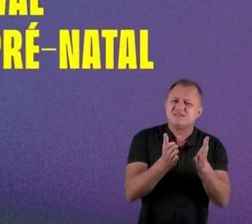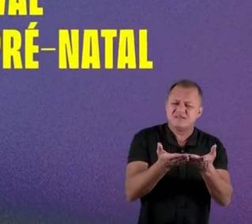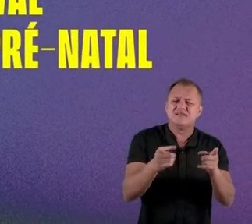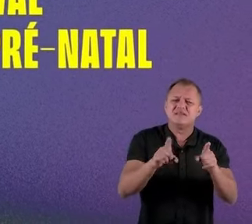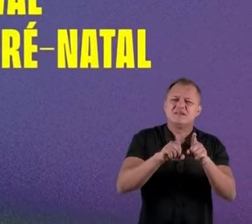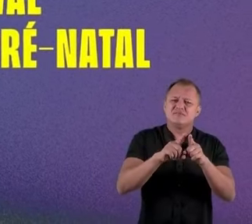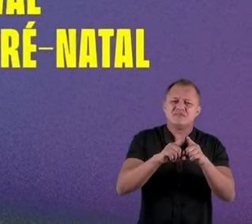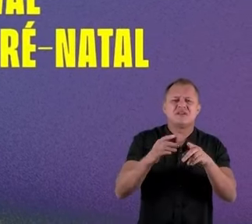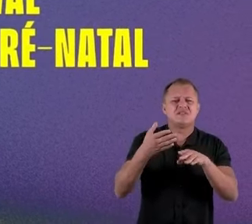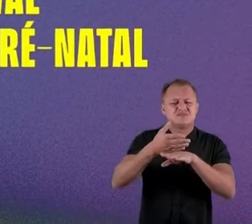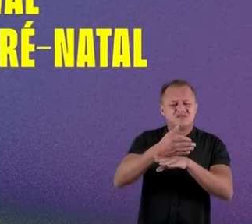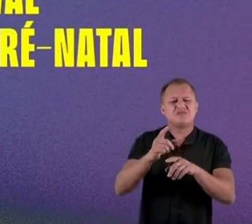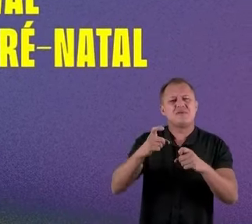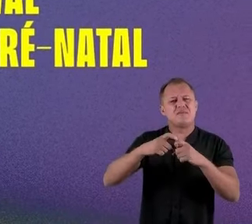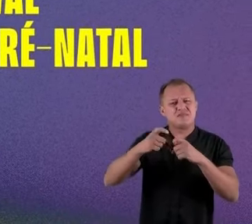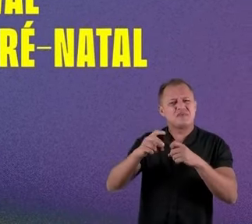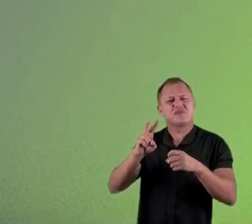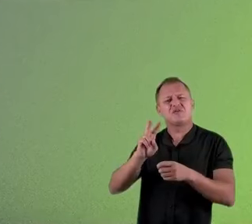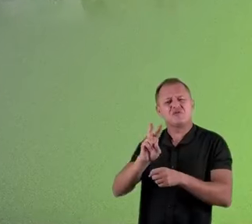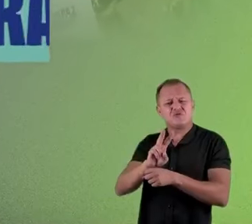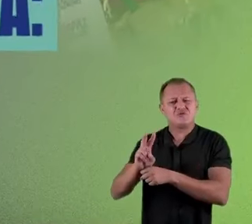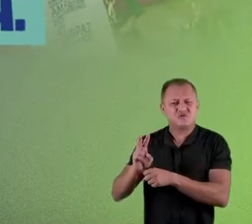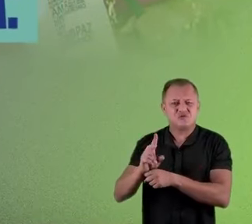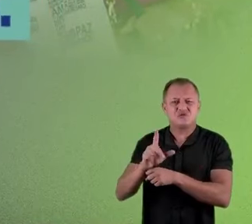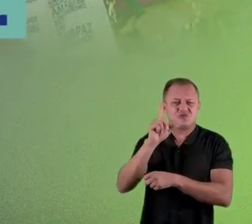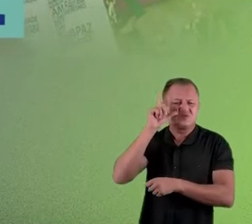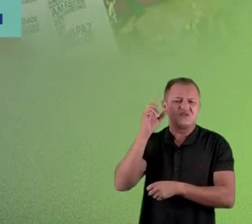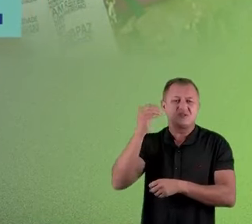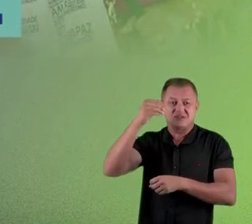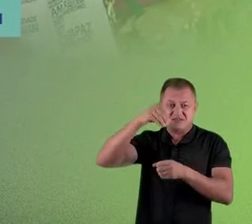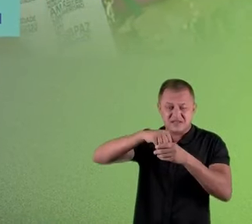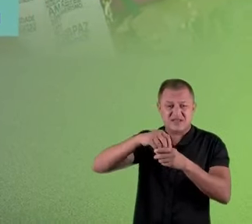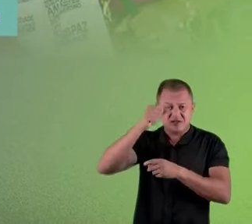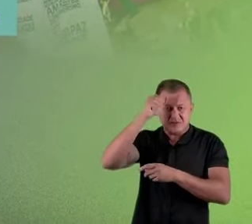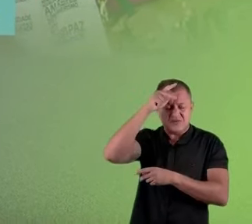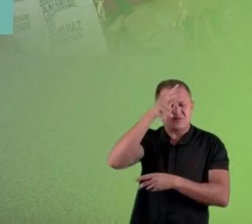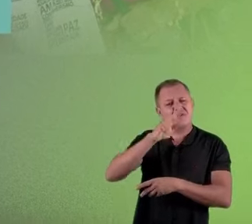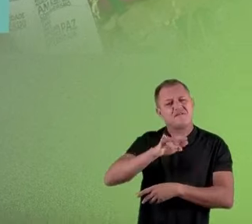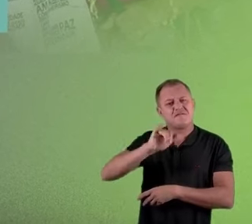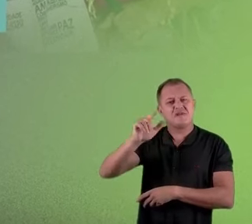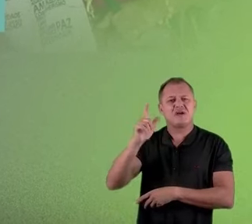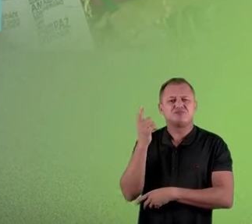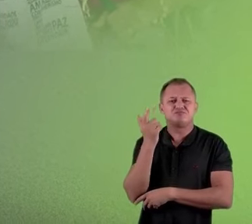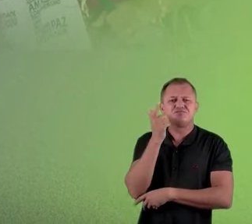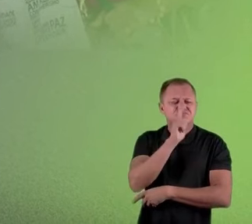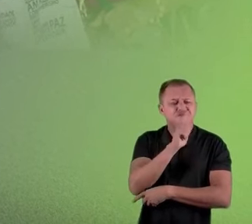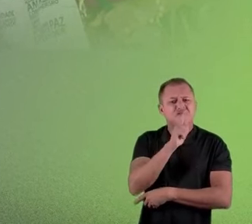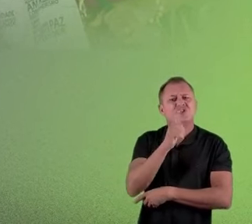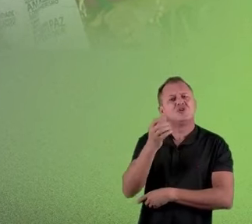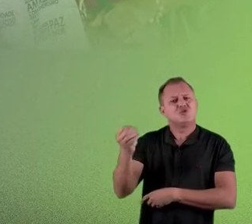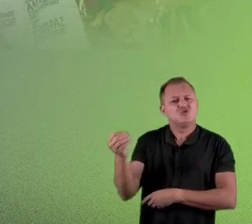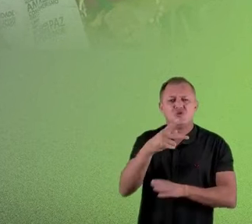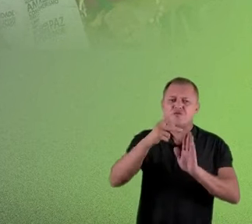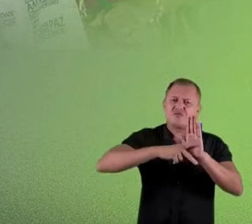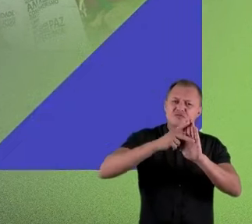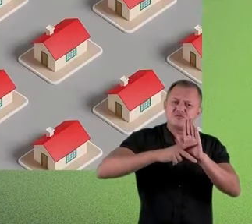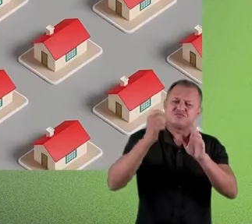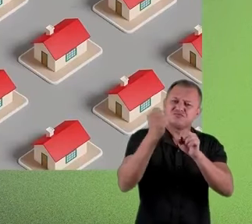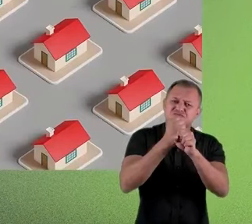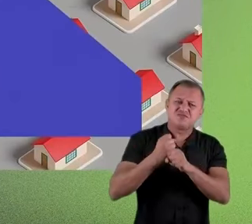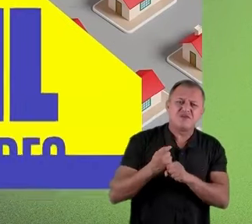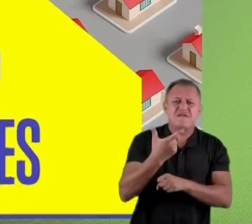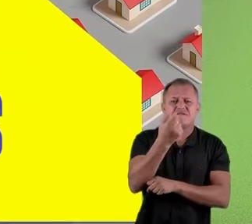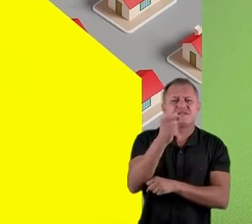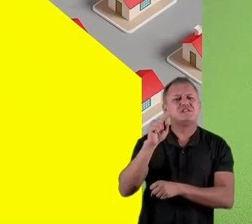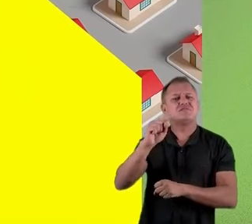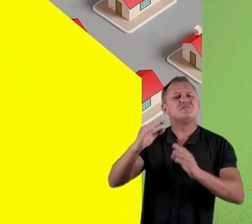e acesso ao pré-natal na gravidez. Com o Lúdio na prefeitura, Cuiabá vai ganhar a realização do projeto de